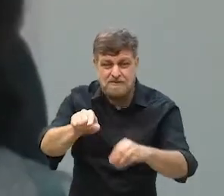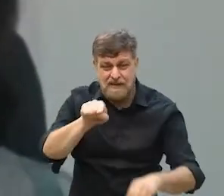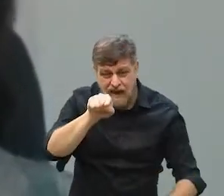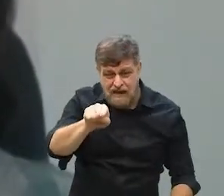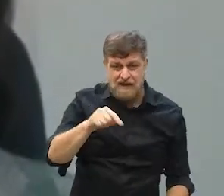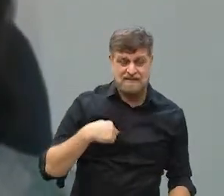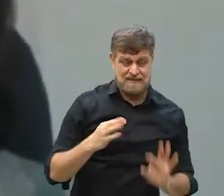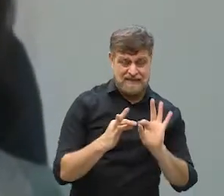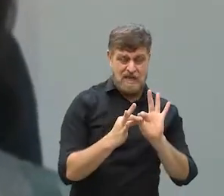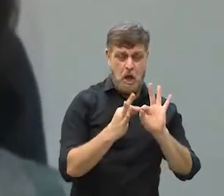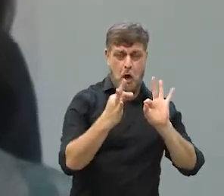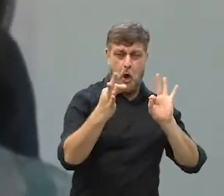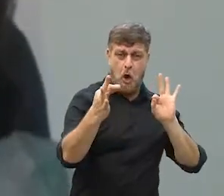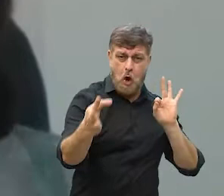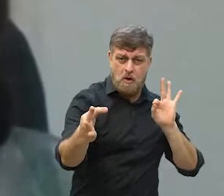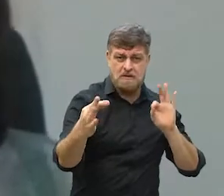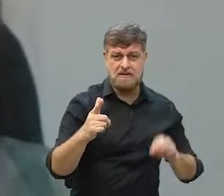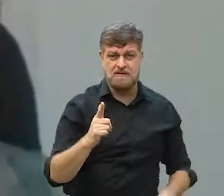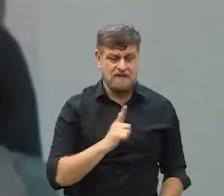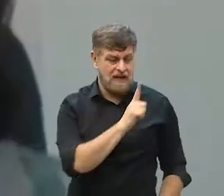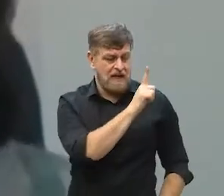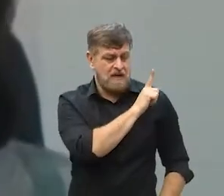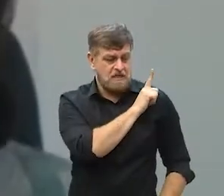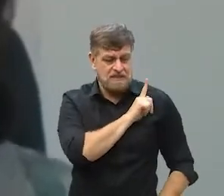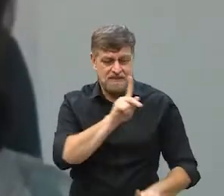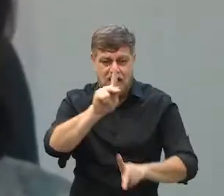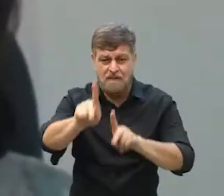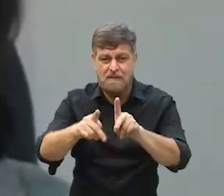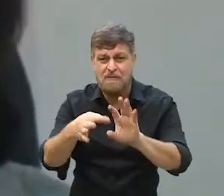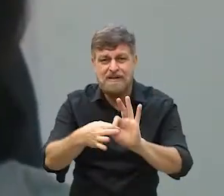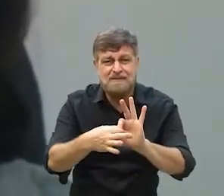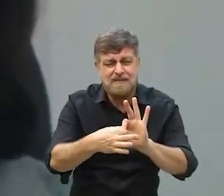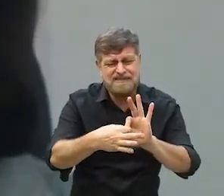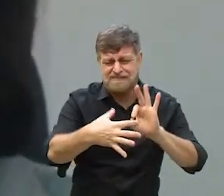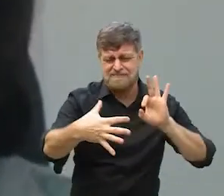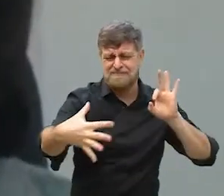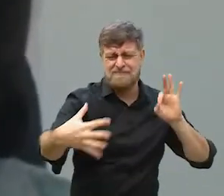vista de distanciamento da gestão pública e da população.